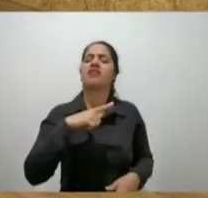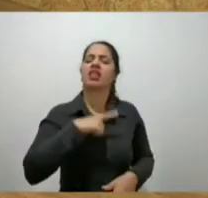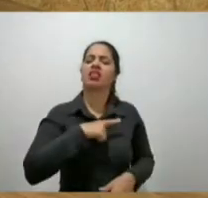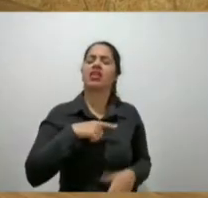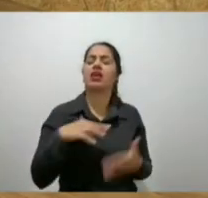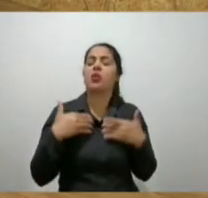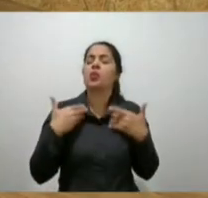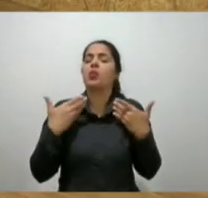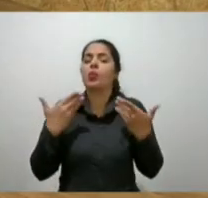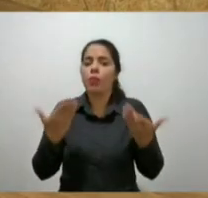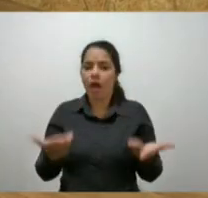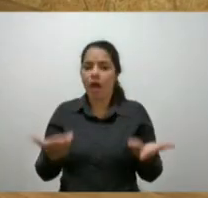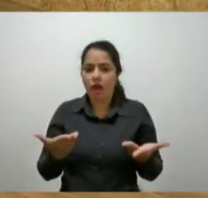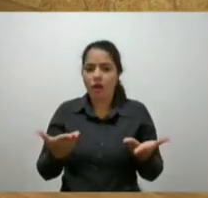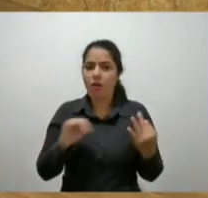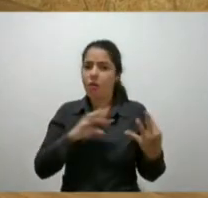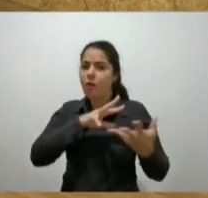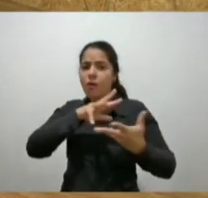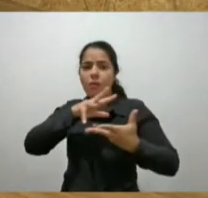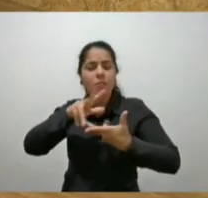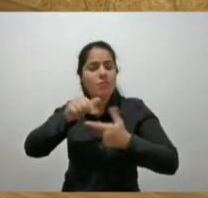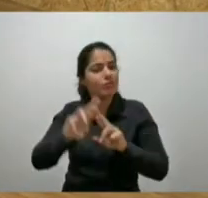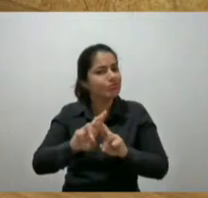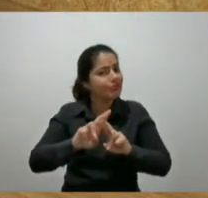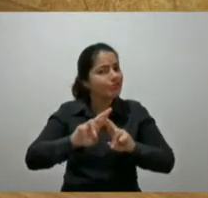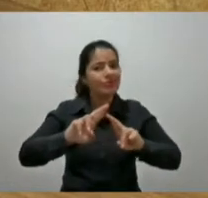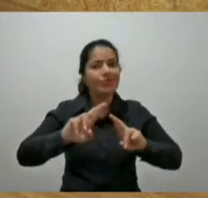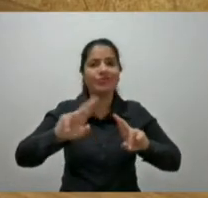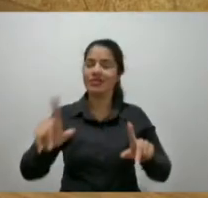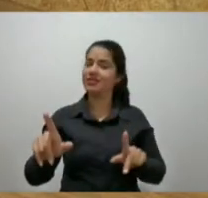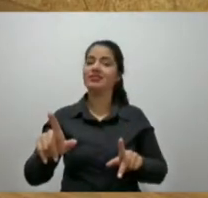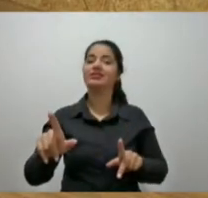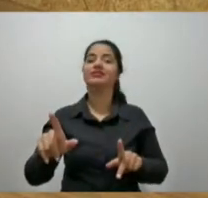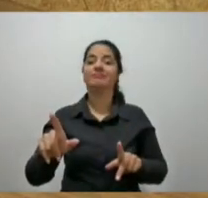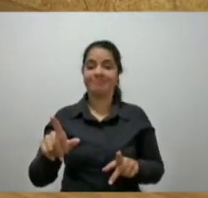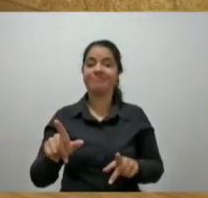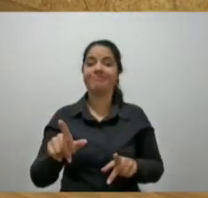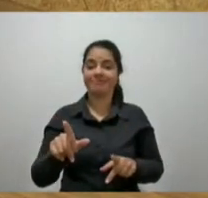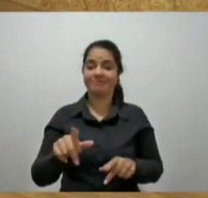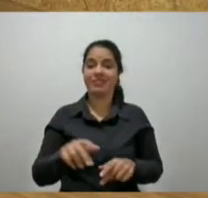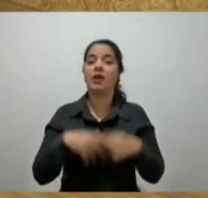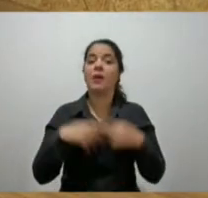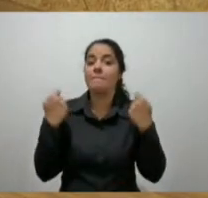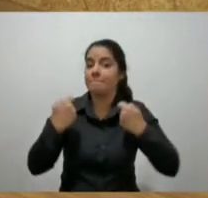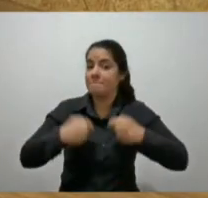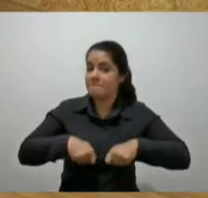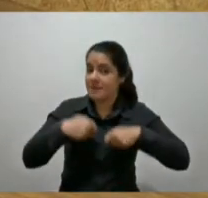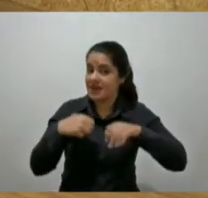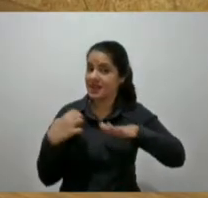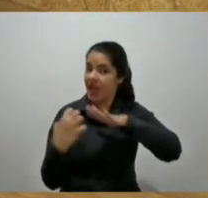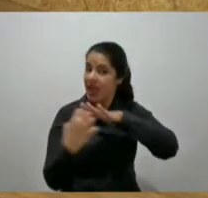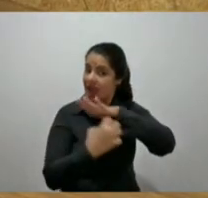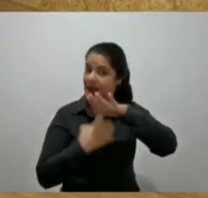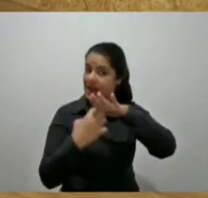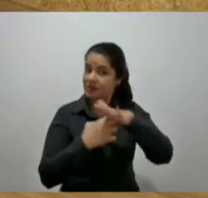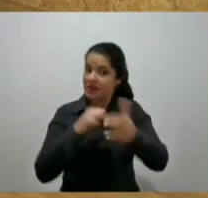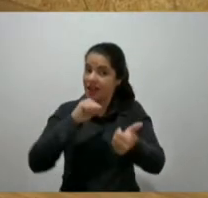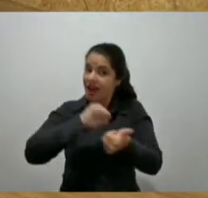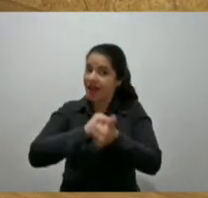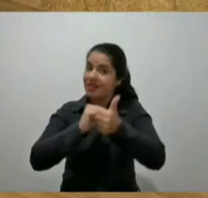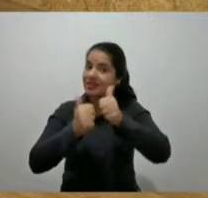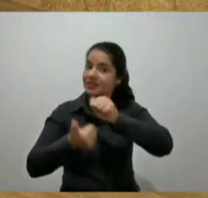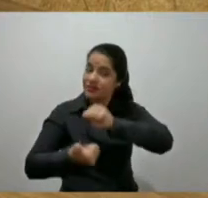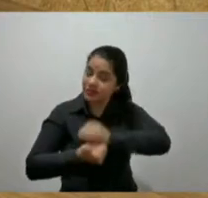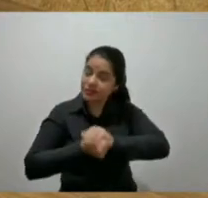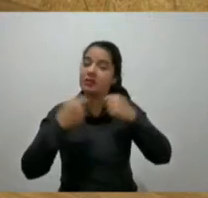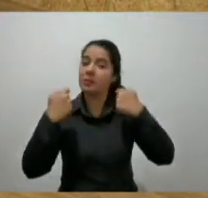mundo completamente diferente. Então, é preciso que as empresas se adaptem. E isso é